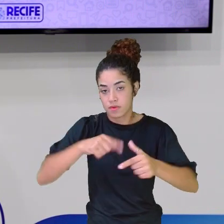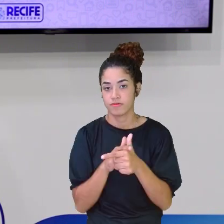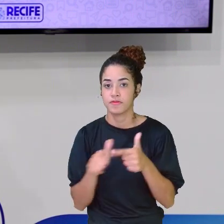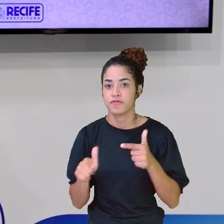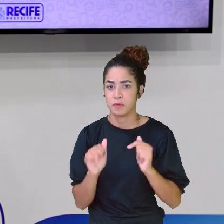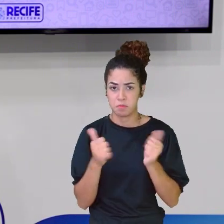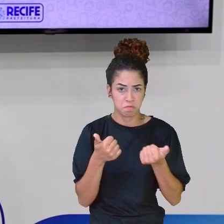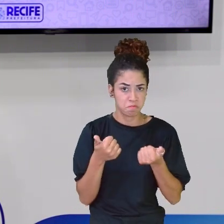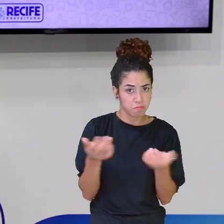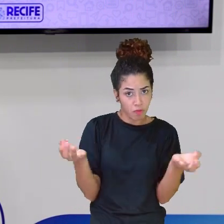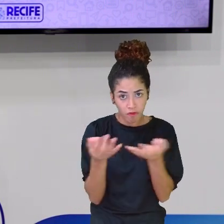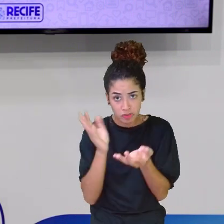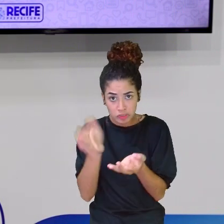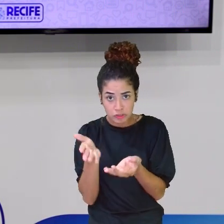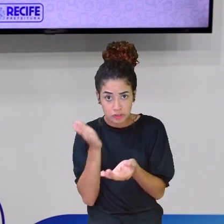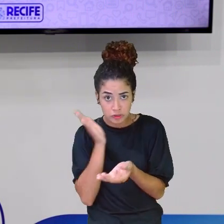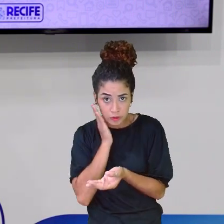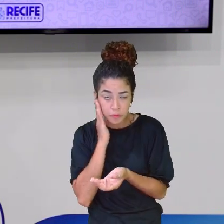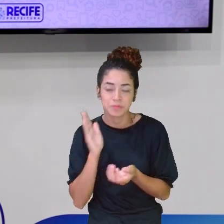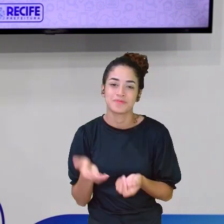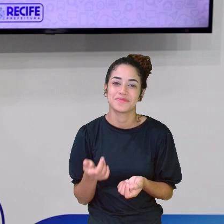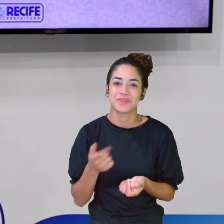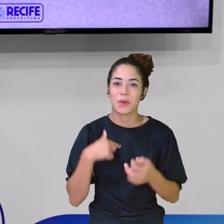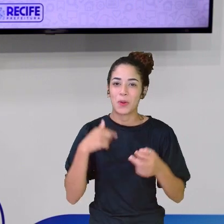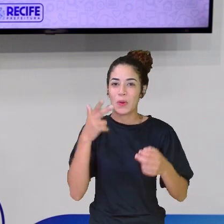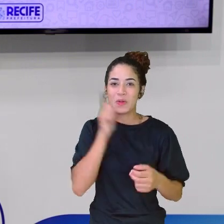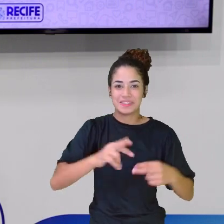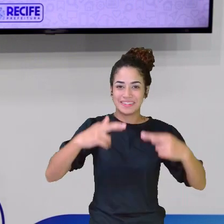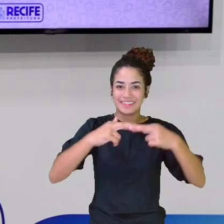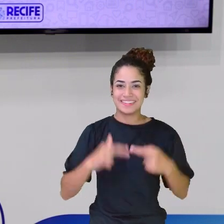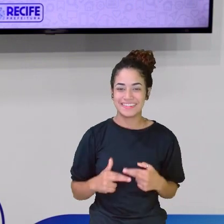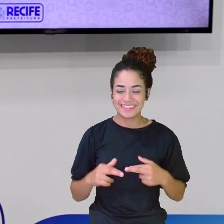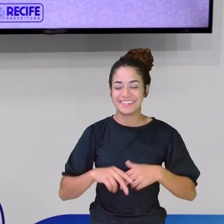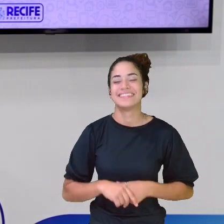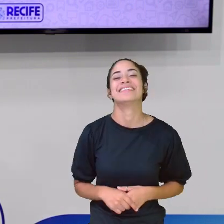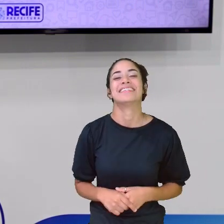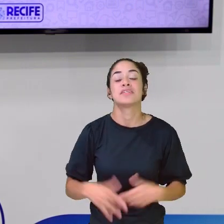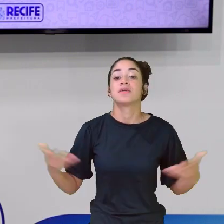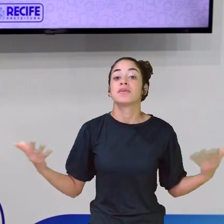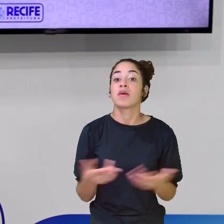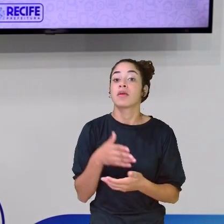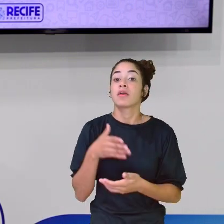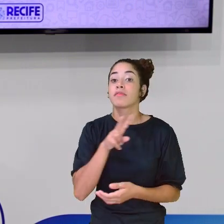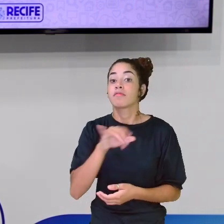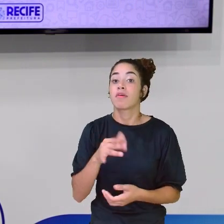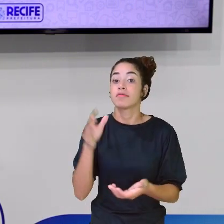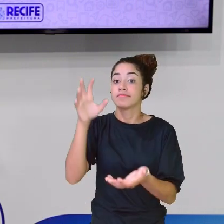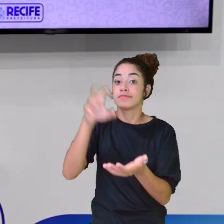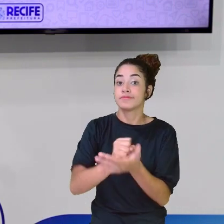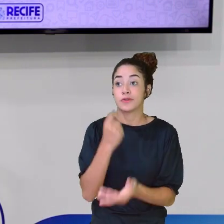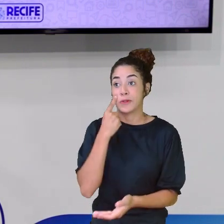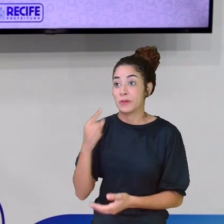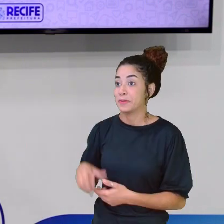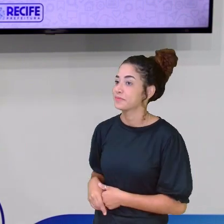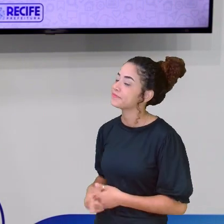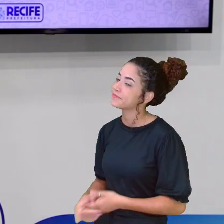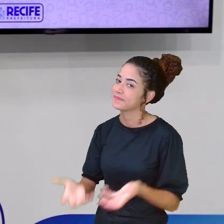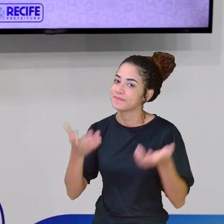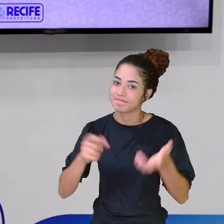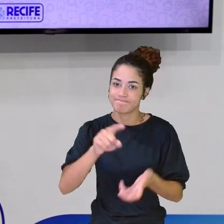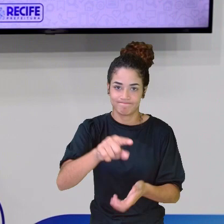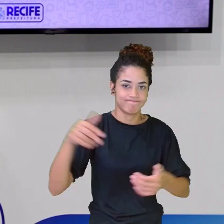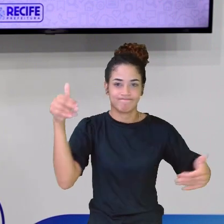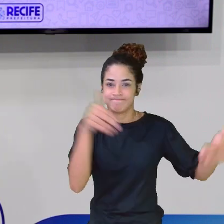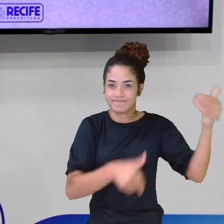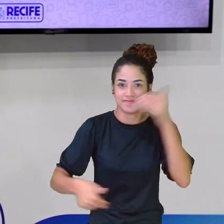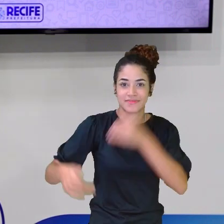dividi. Perfeito, até rimou. Agora sim. Agora a gente vai para a hora do registro e eu quero ver vocês